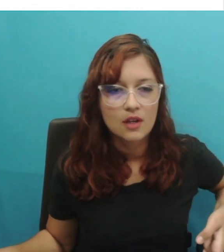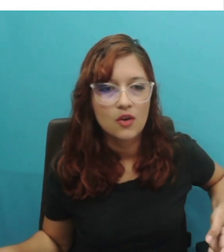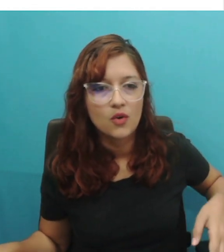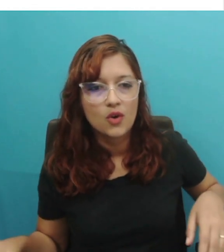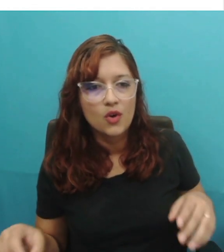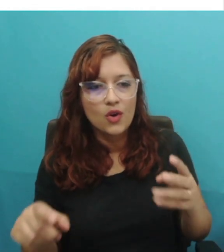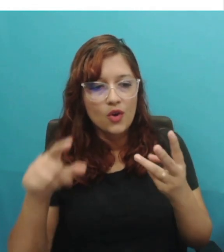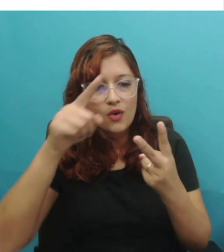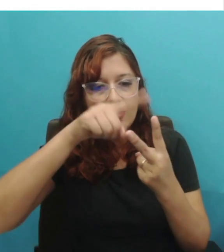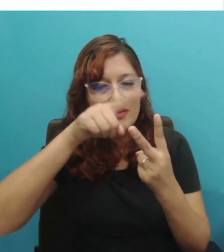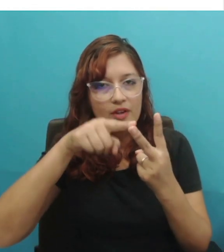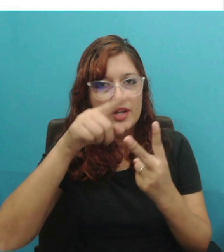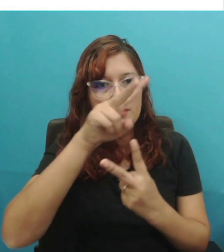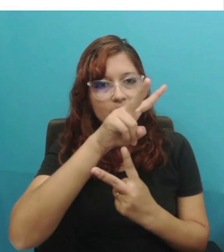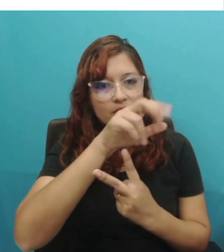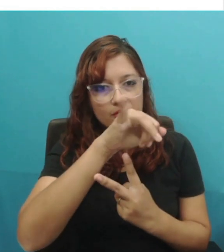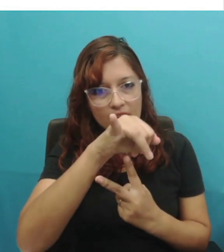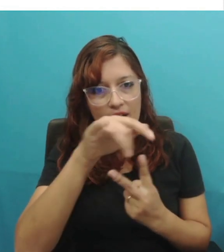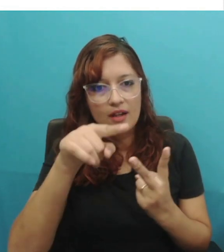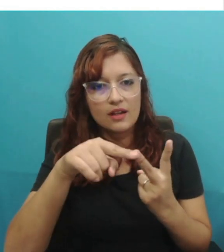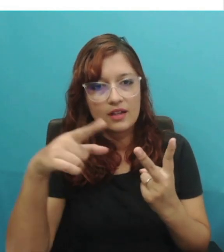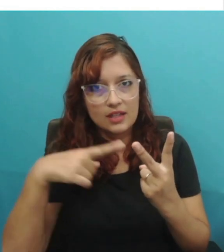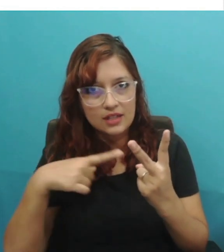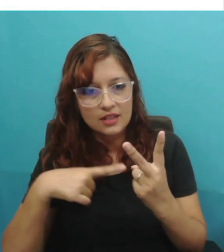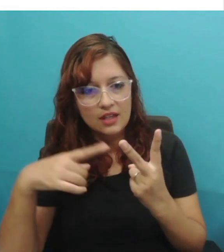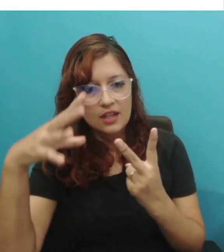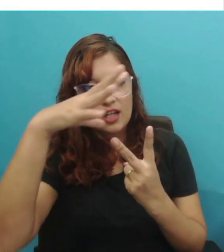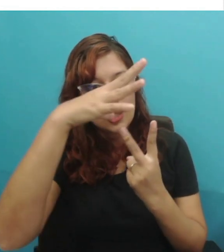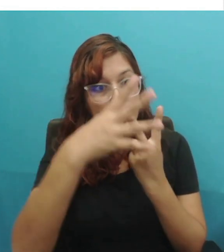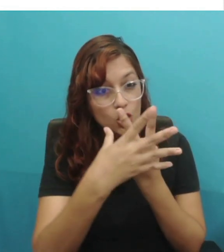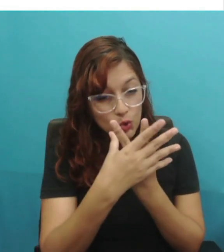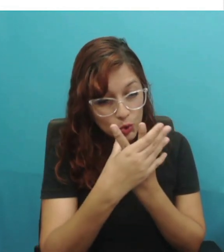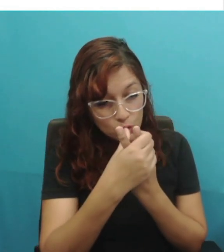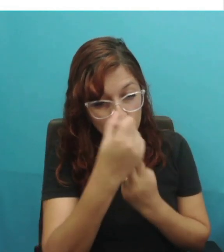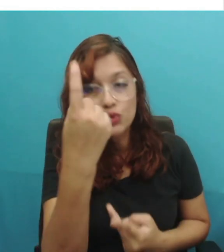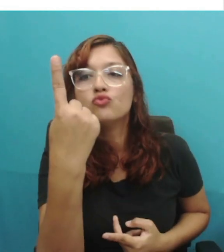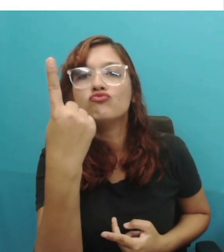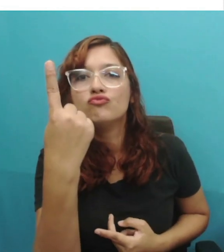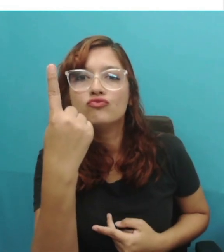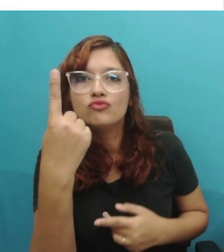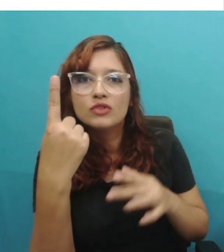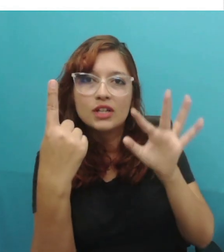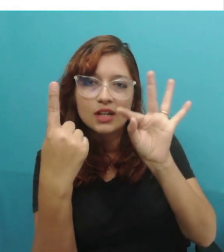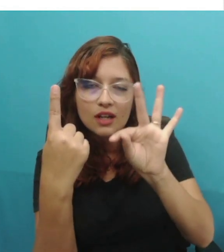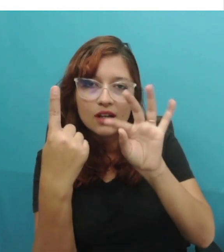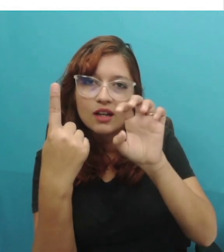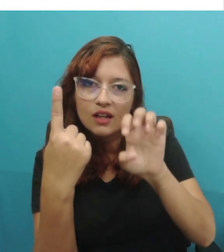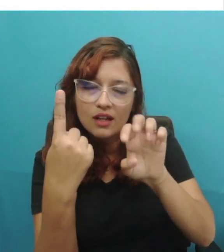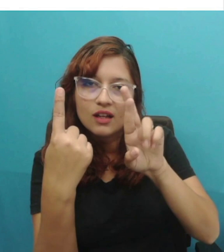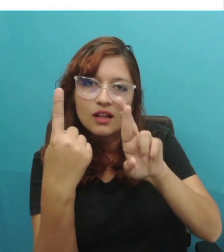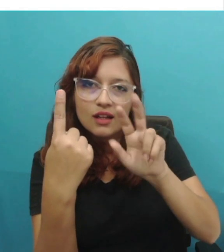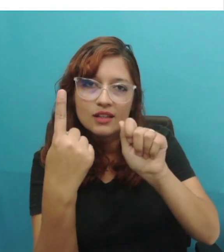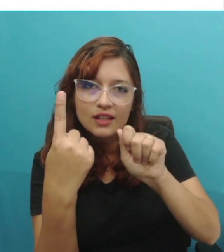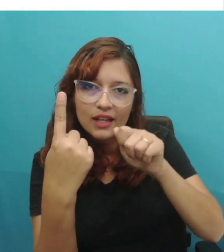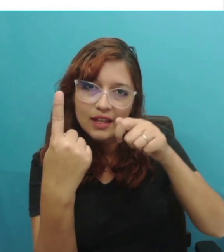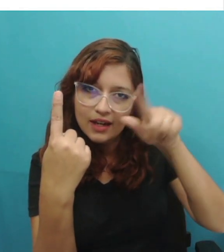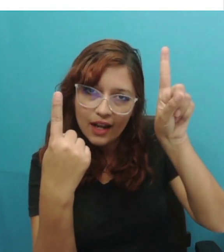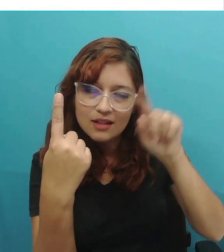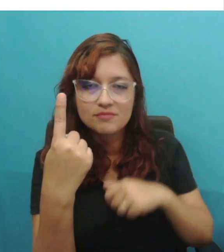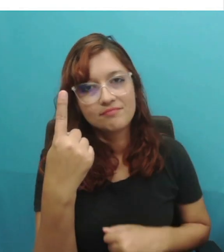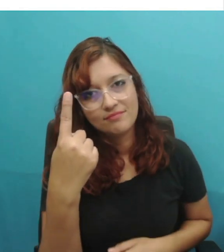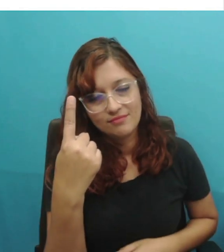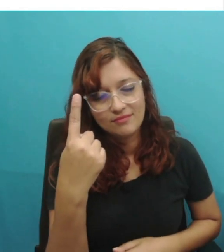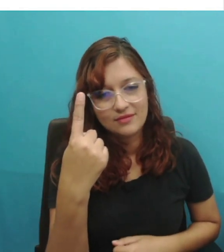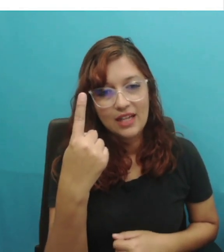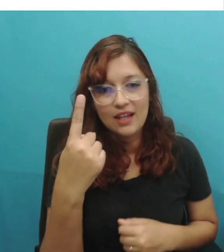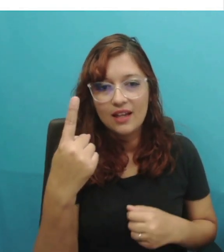Ele terá 10 anos em maio. Esses dois verbos, vai ter, pode se transformar em um só,